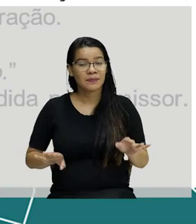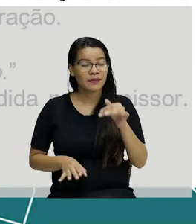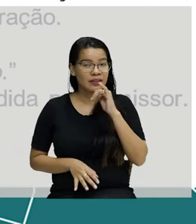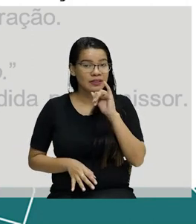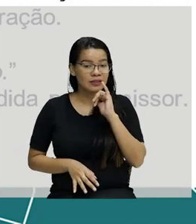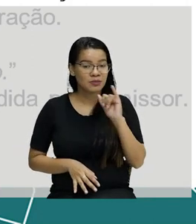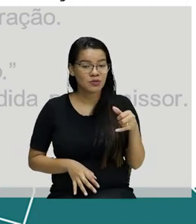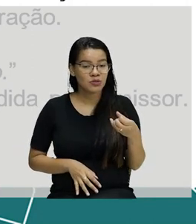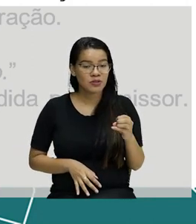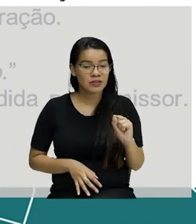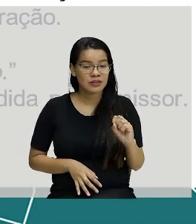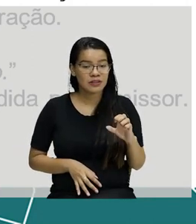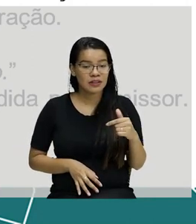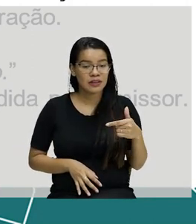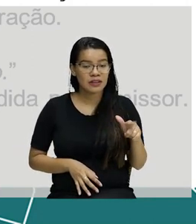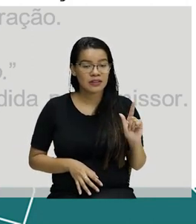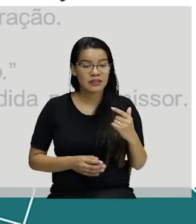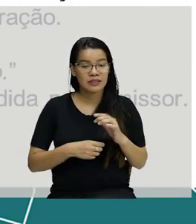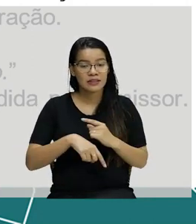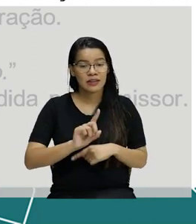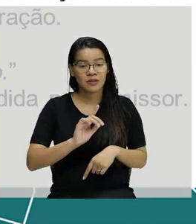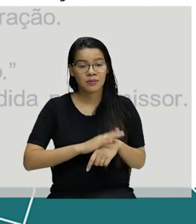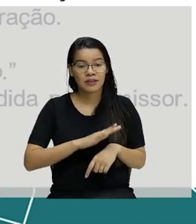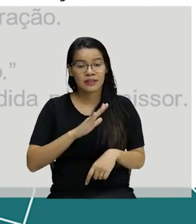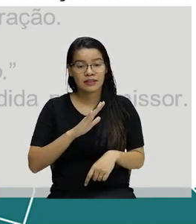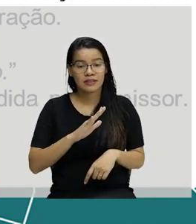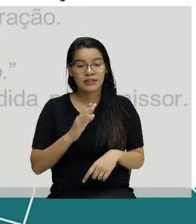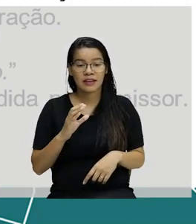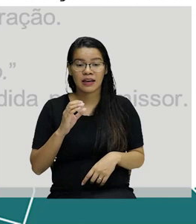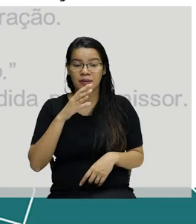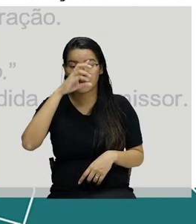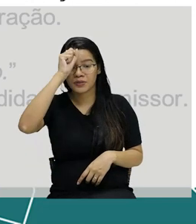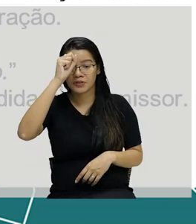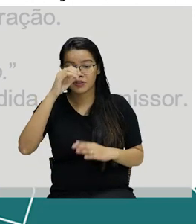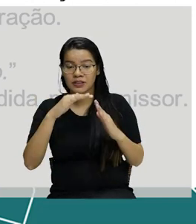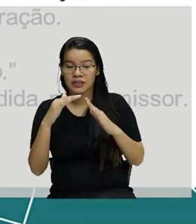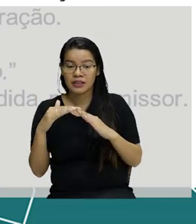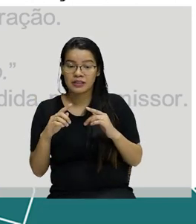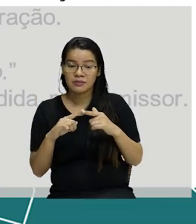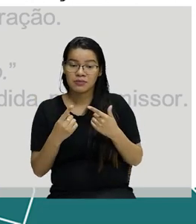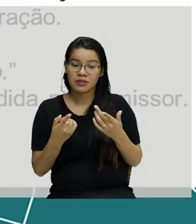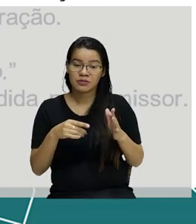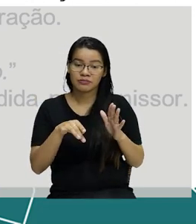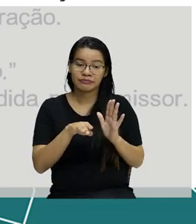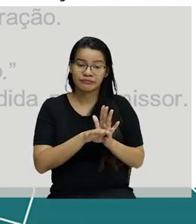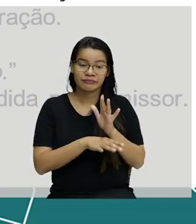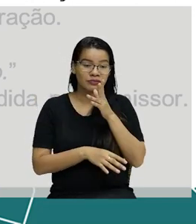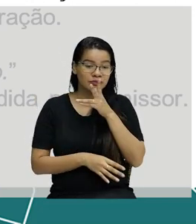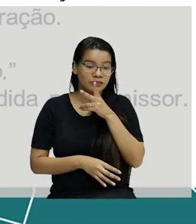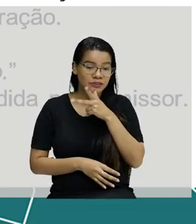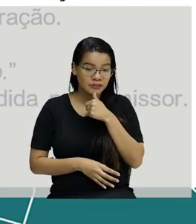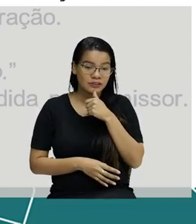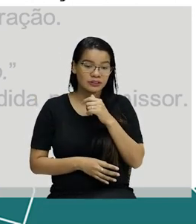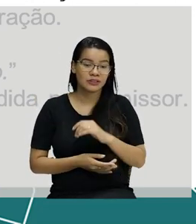mais cedo de casa Porém chegou atrasado ao destino Esse é um tipo de situação que facilita o entendimento da